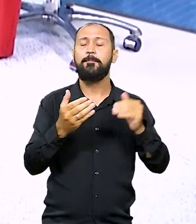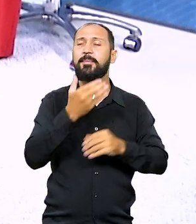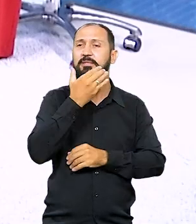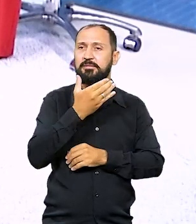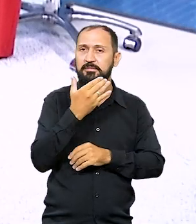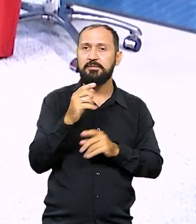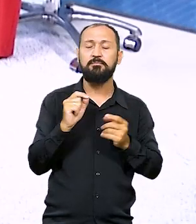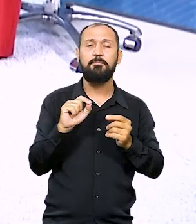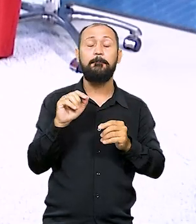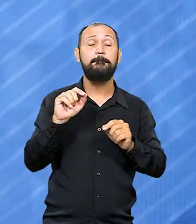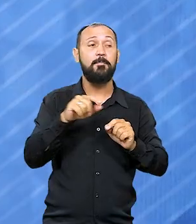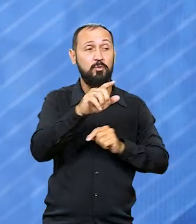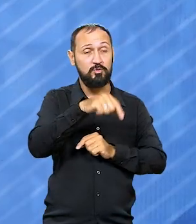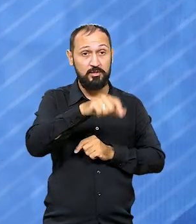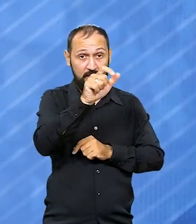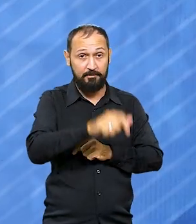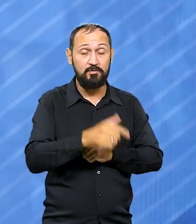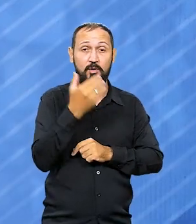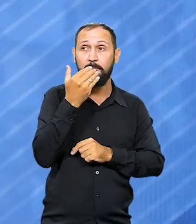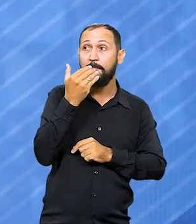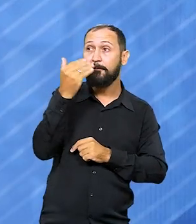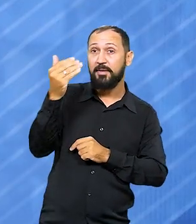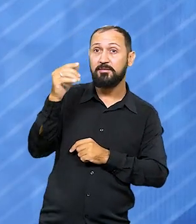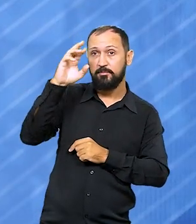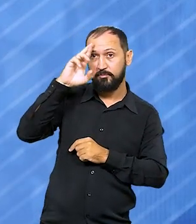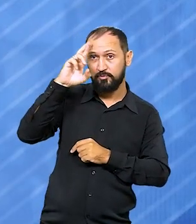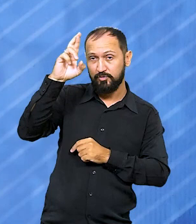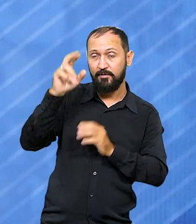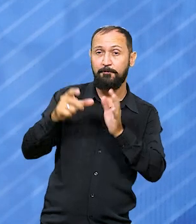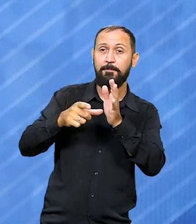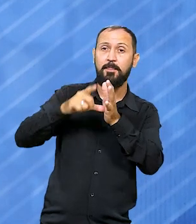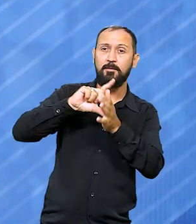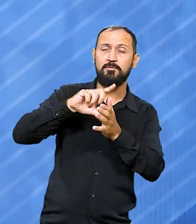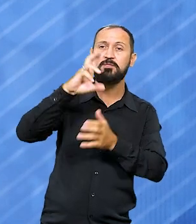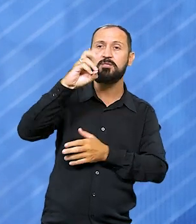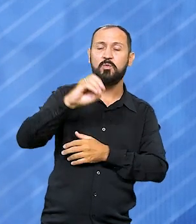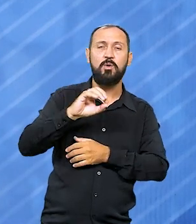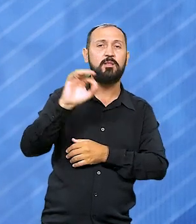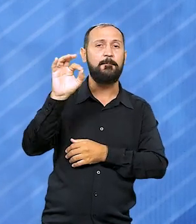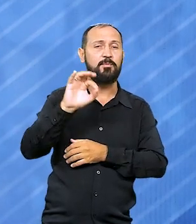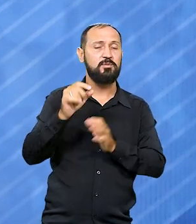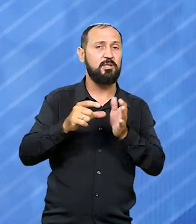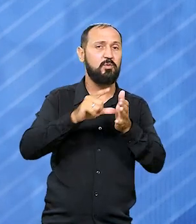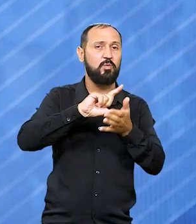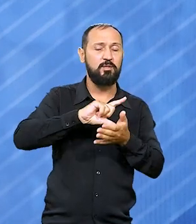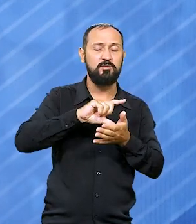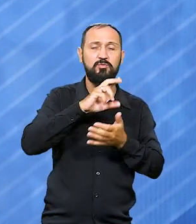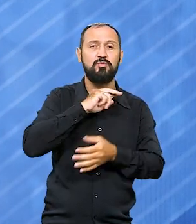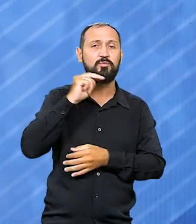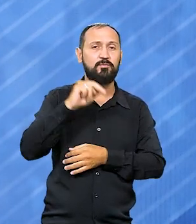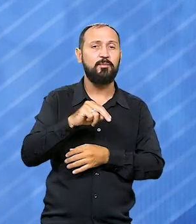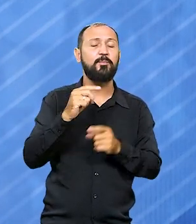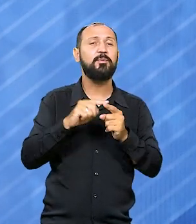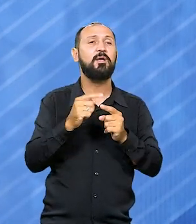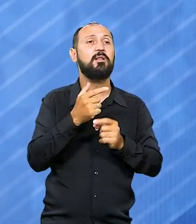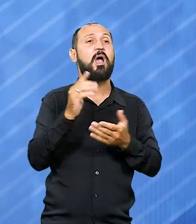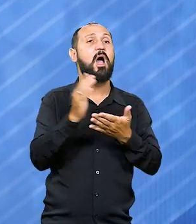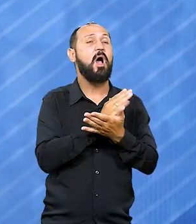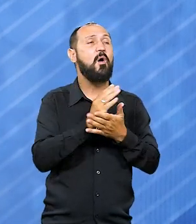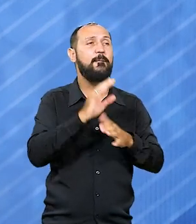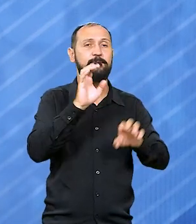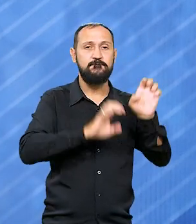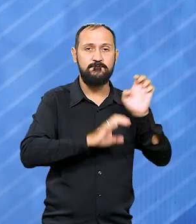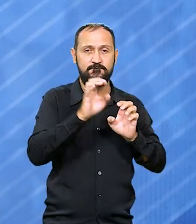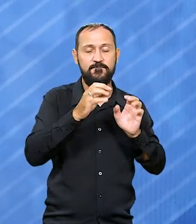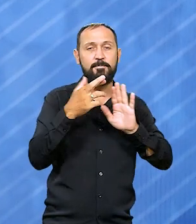o total para dezembro, é possível também que o empregado peça ao empregador a antecipação de 50% antes, né, de novembro,